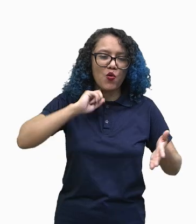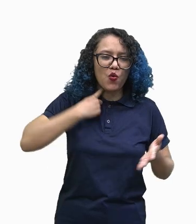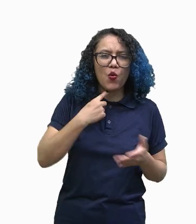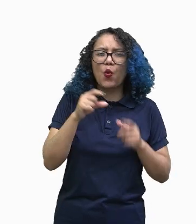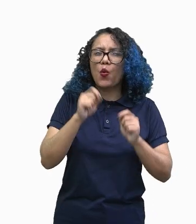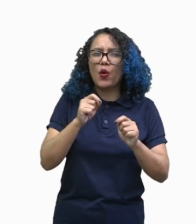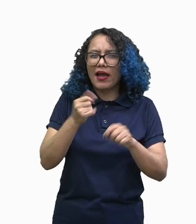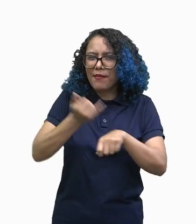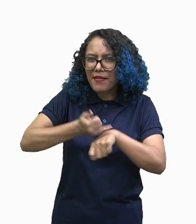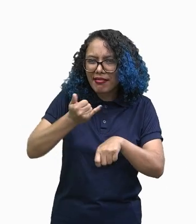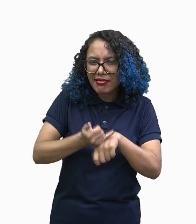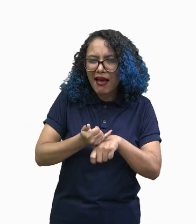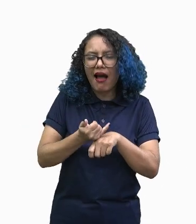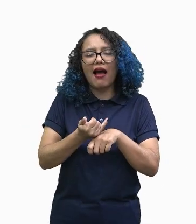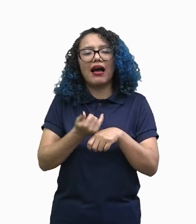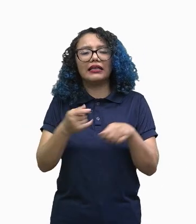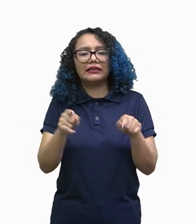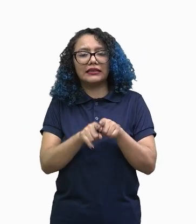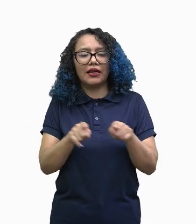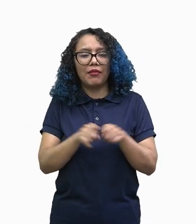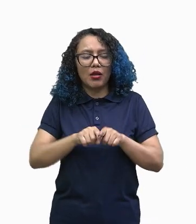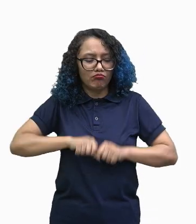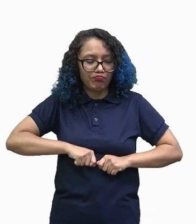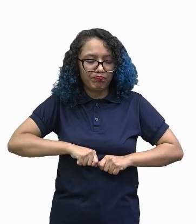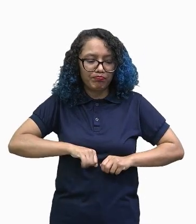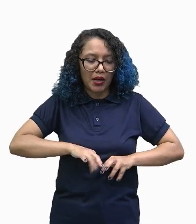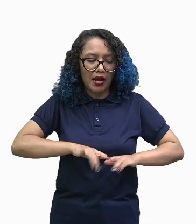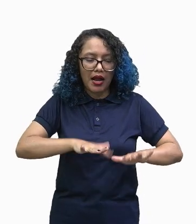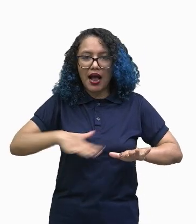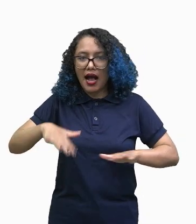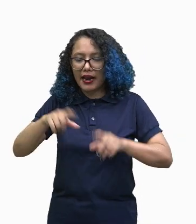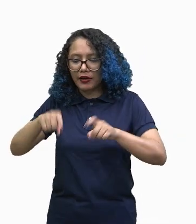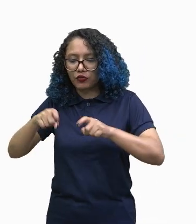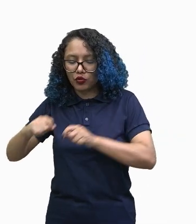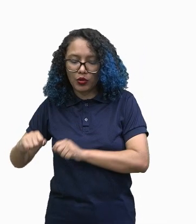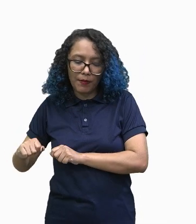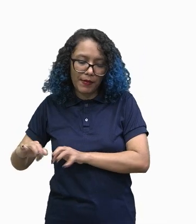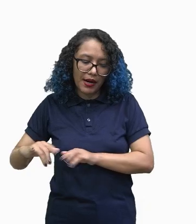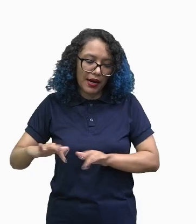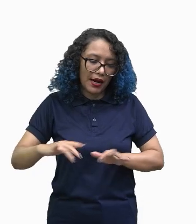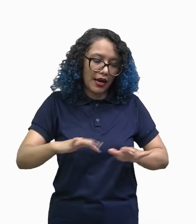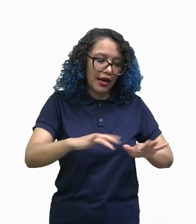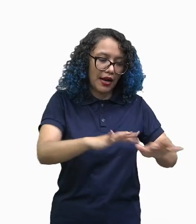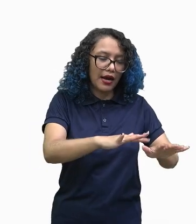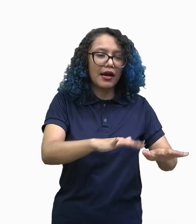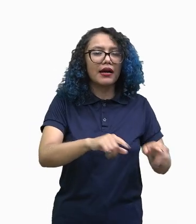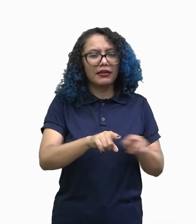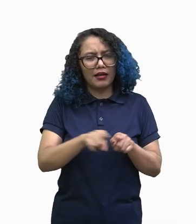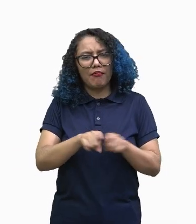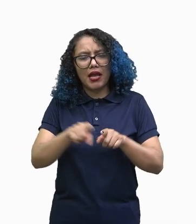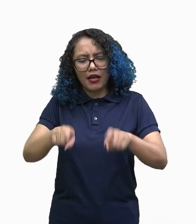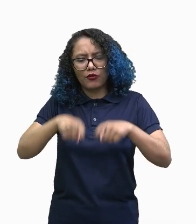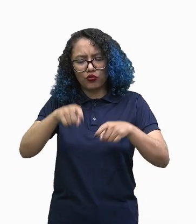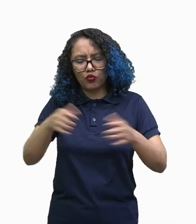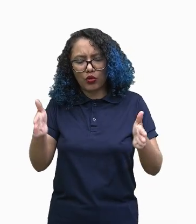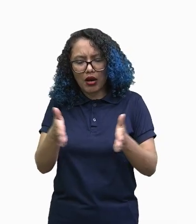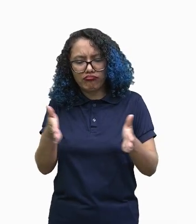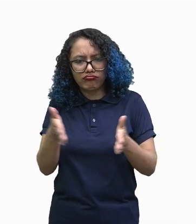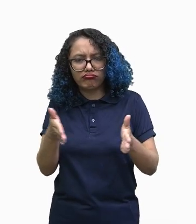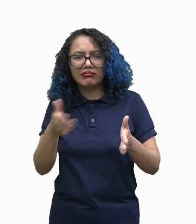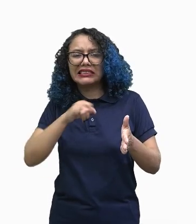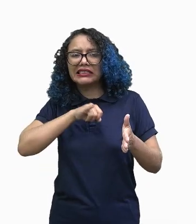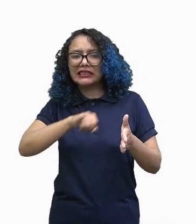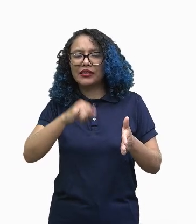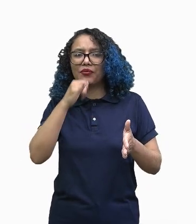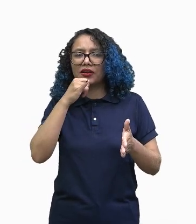ali. Eles são levados pela chuva das áreas de agricultura, até mesmo agricultura de pequena escala, né? Se não